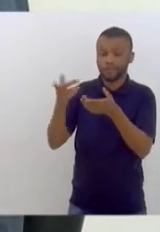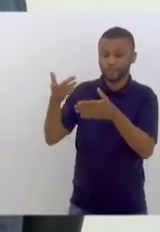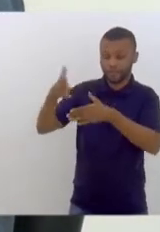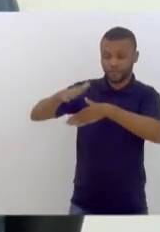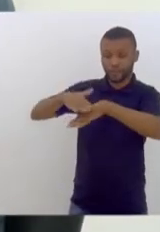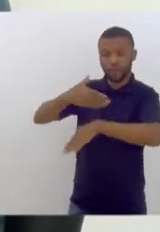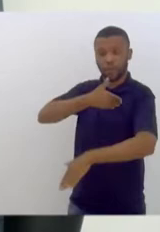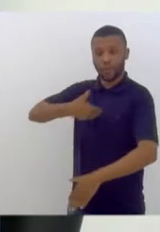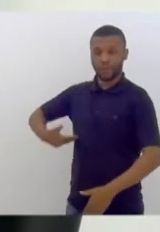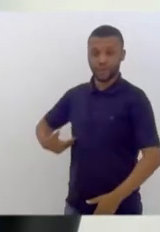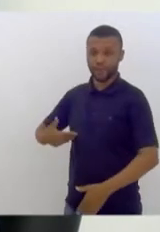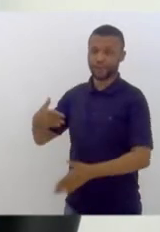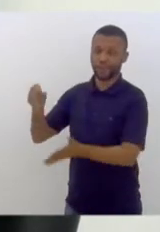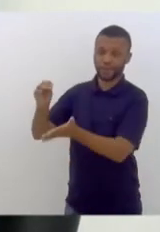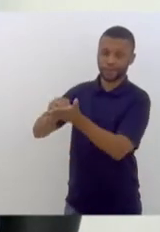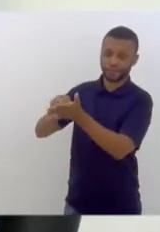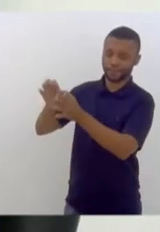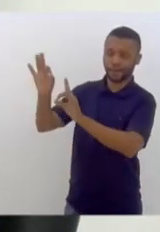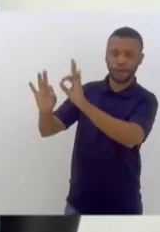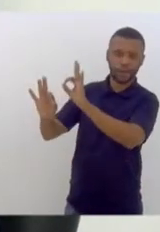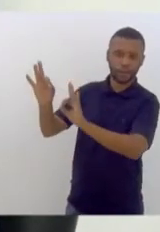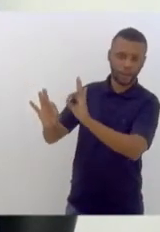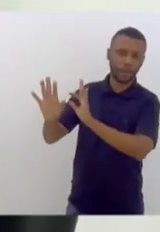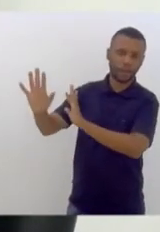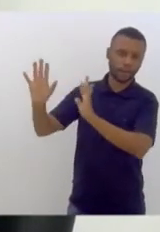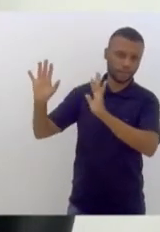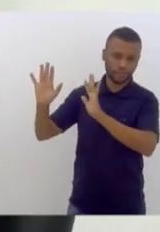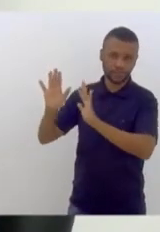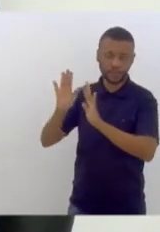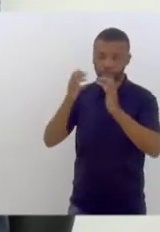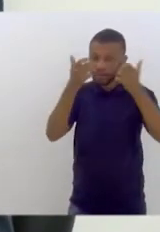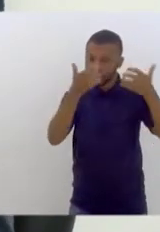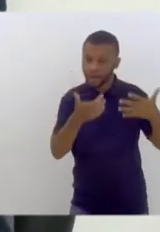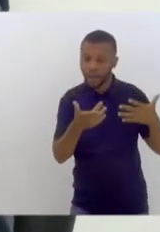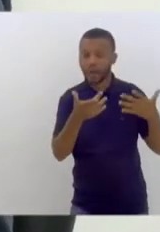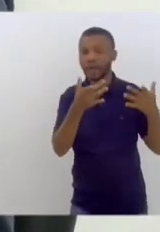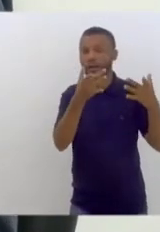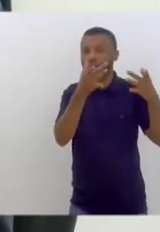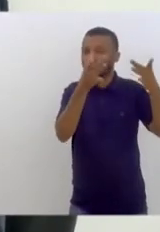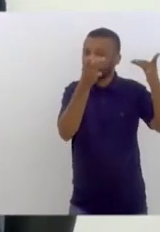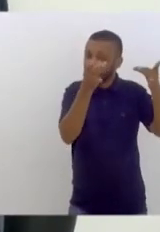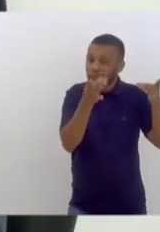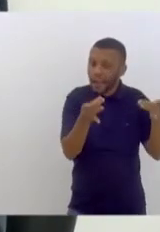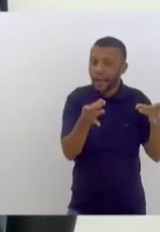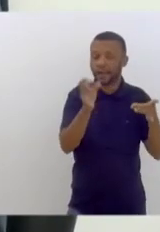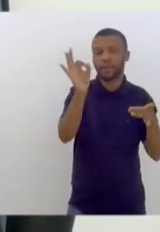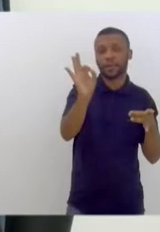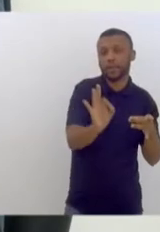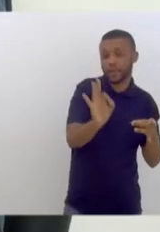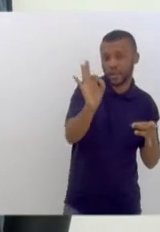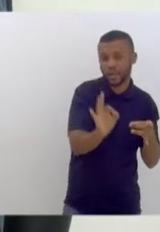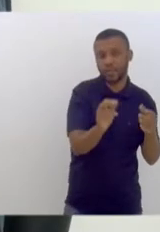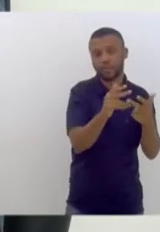Se a gente tratar de índices, etc., vai caber ao Poder Executivo destrinchá-los. Mas a gente entende que